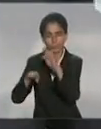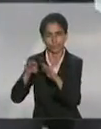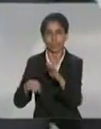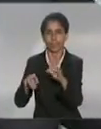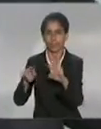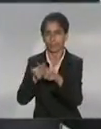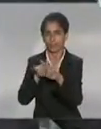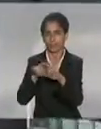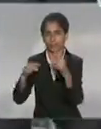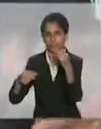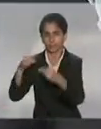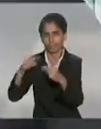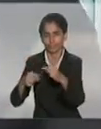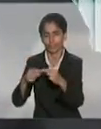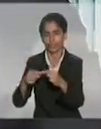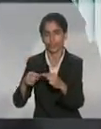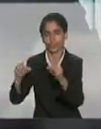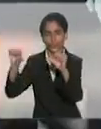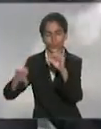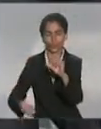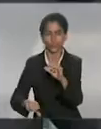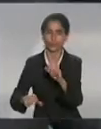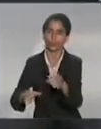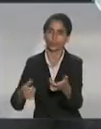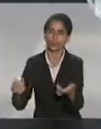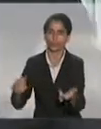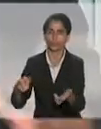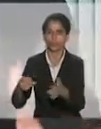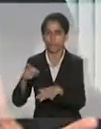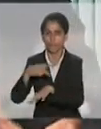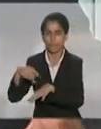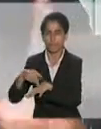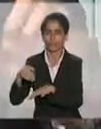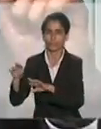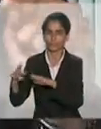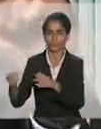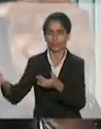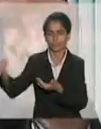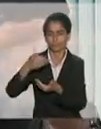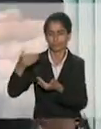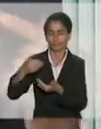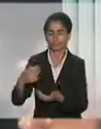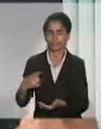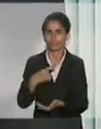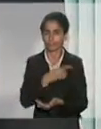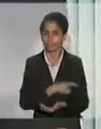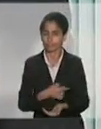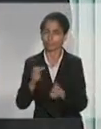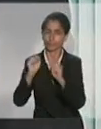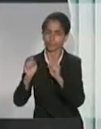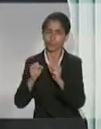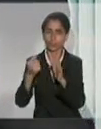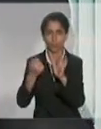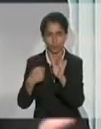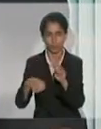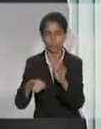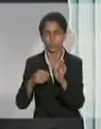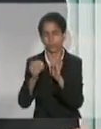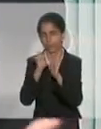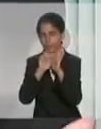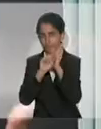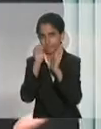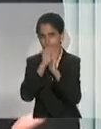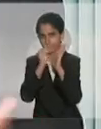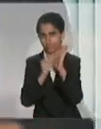de algum outro mercado, o mercado chinês, o mercado de outro estado, enfim. Essa demonstração ela tem que ser cabal,